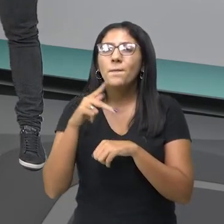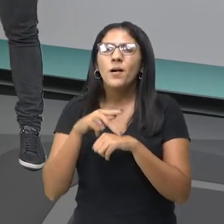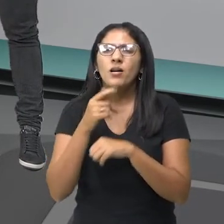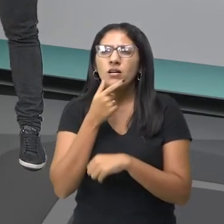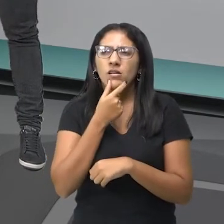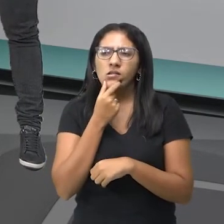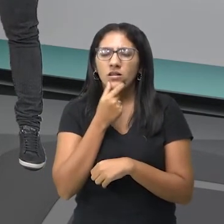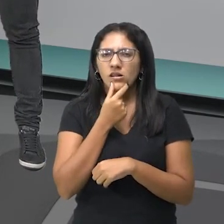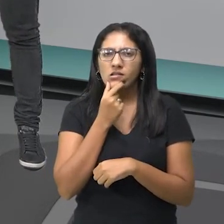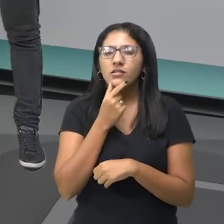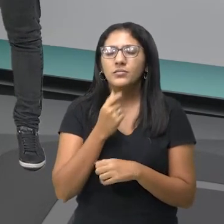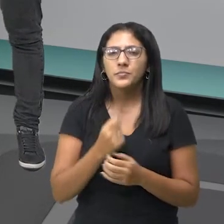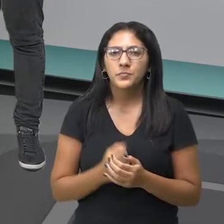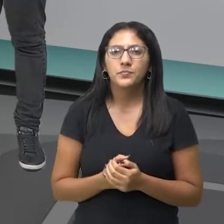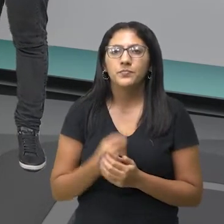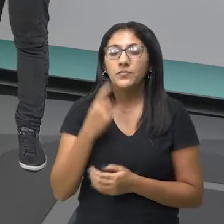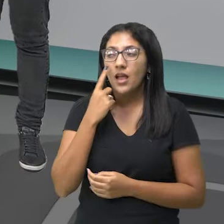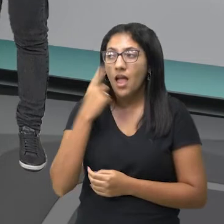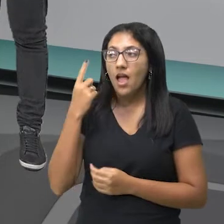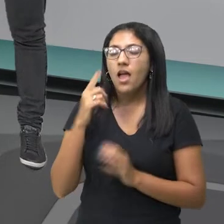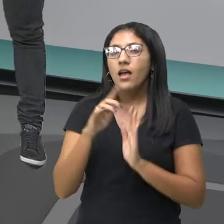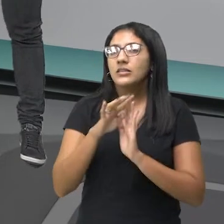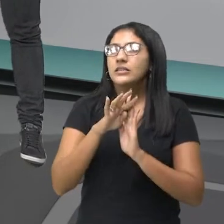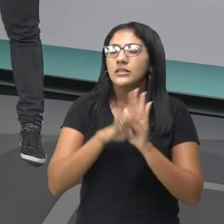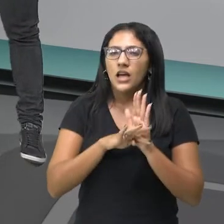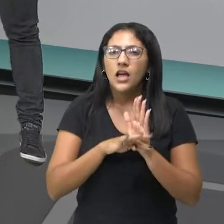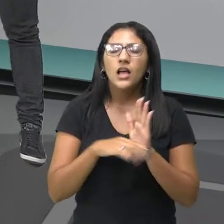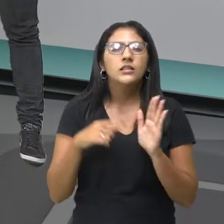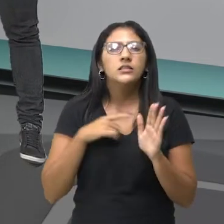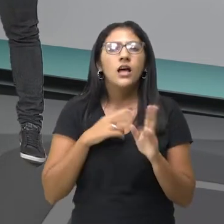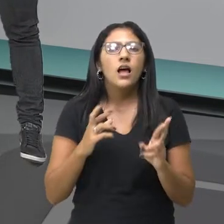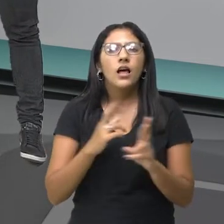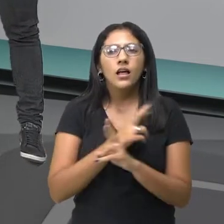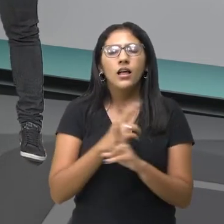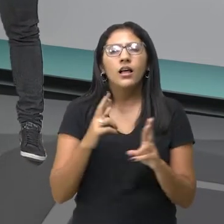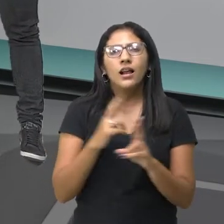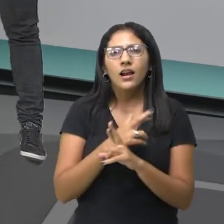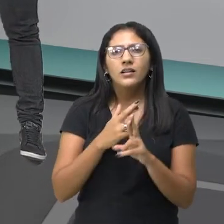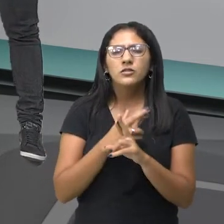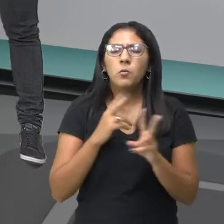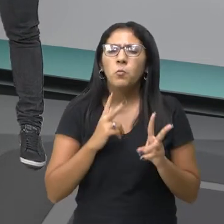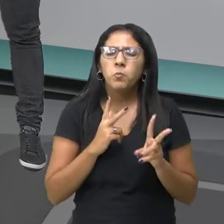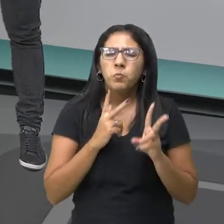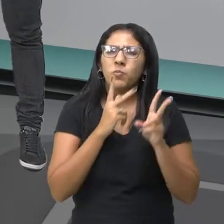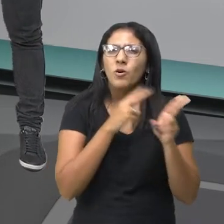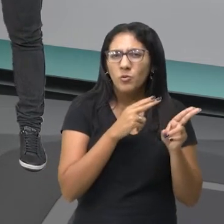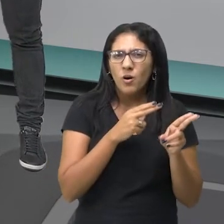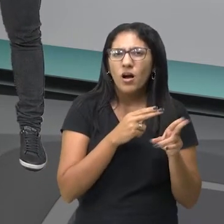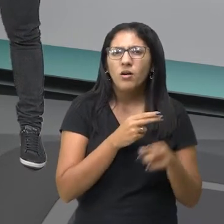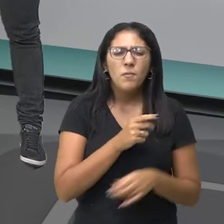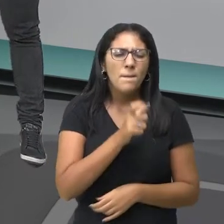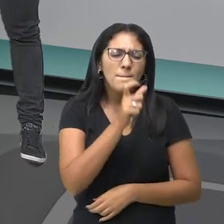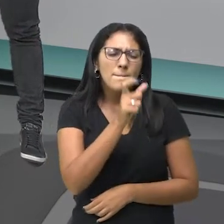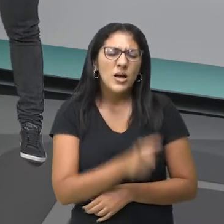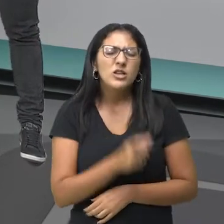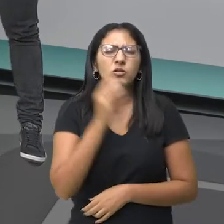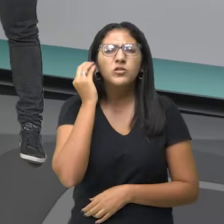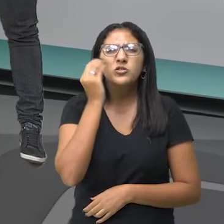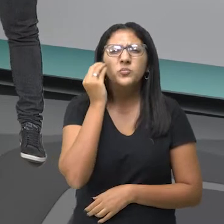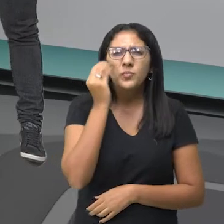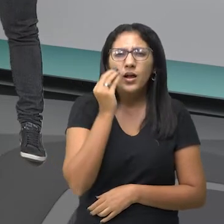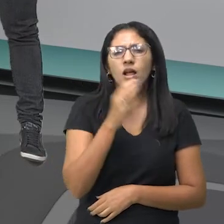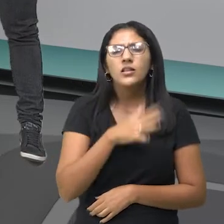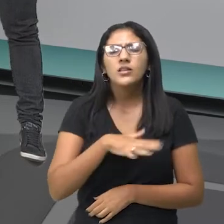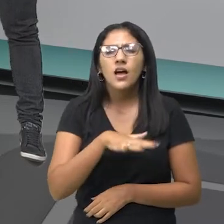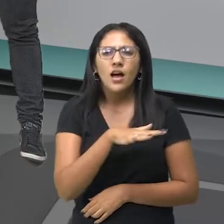estrangeiro, ok? E esse texto aqui fala exatamente sobre o treinador,